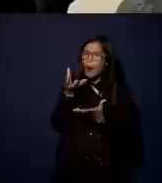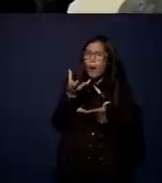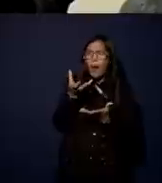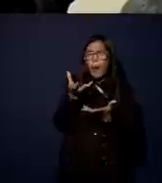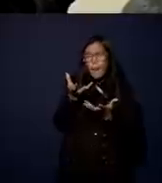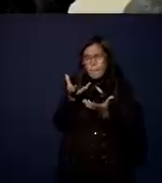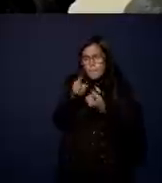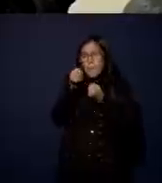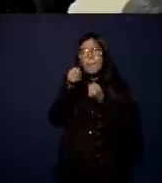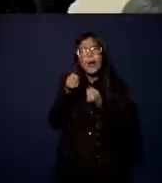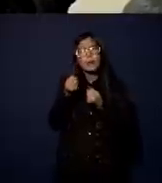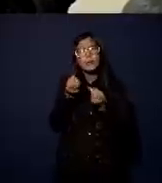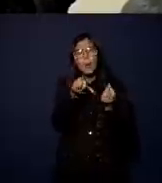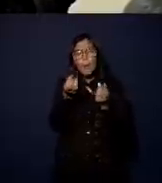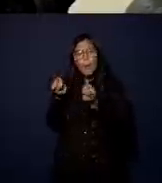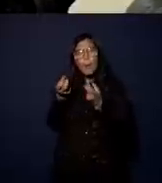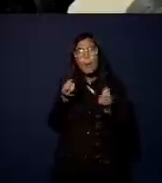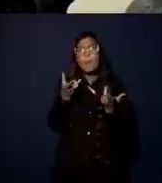o mercado assim